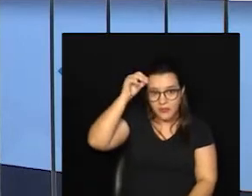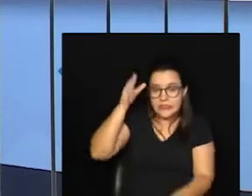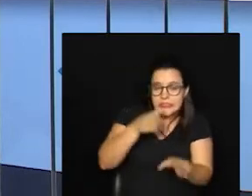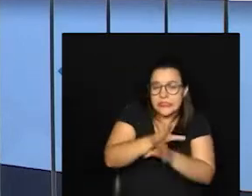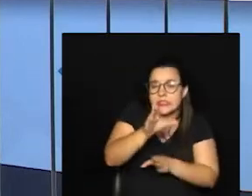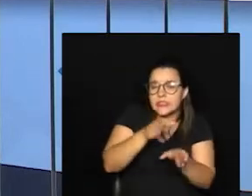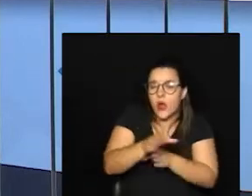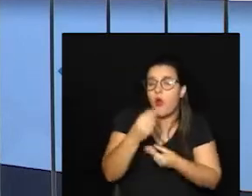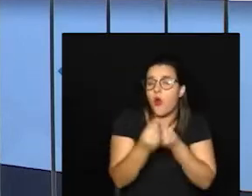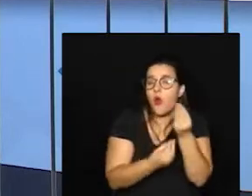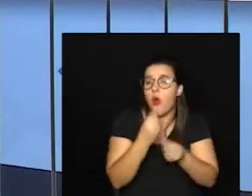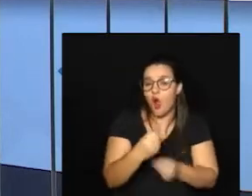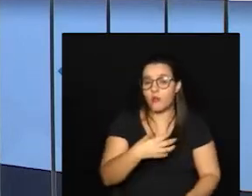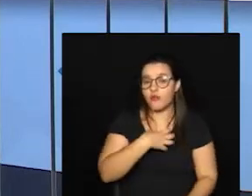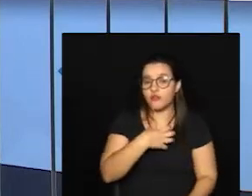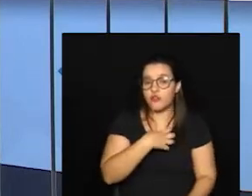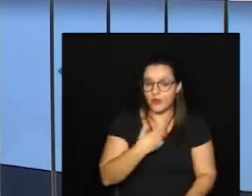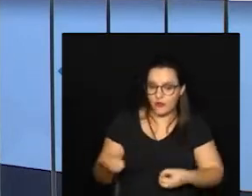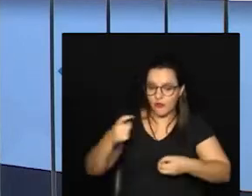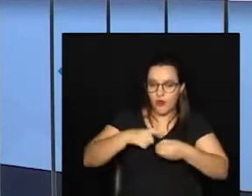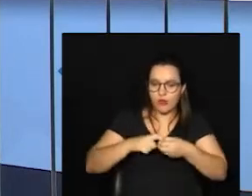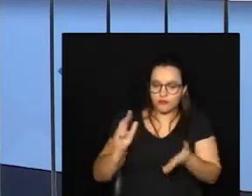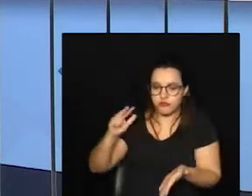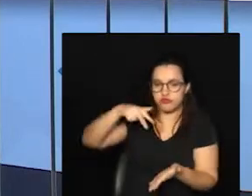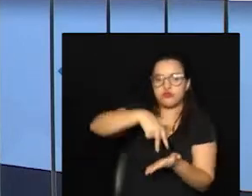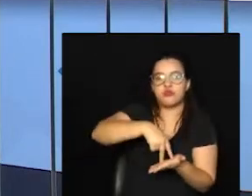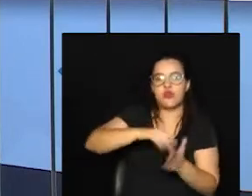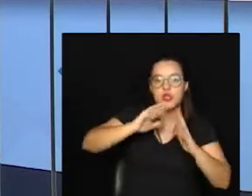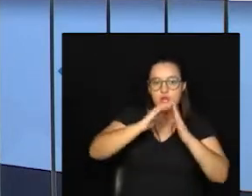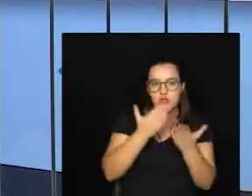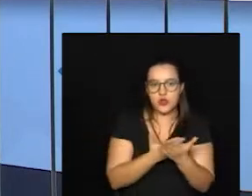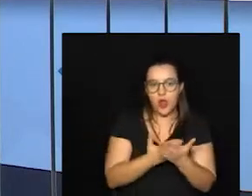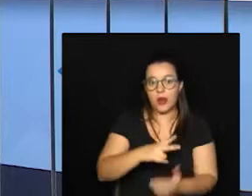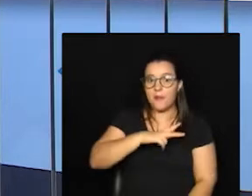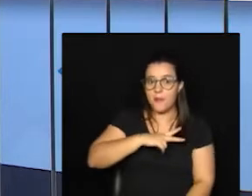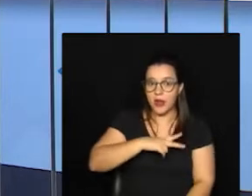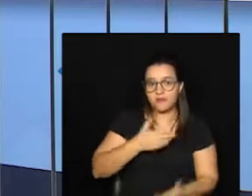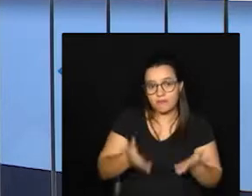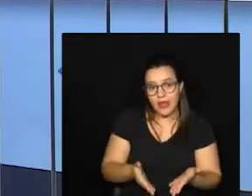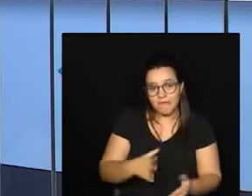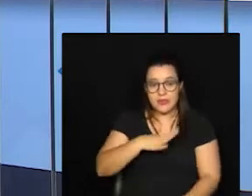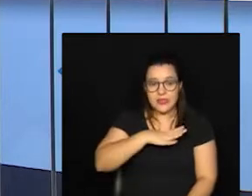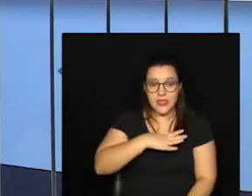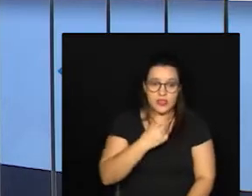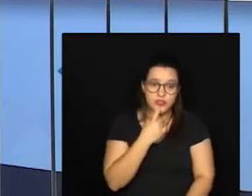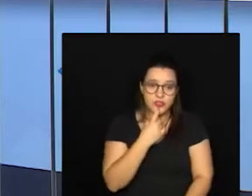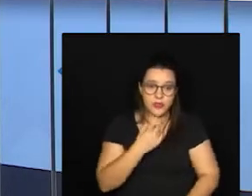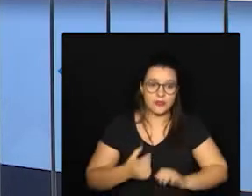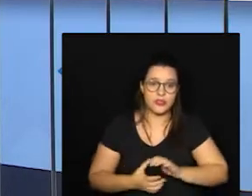deve ser a volta às aulas na rede particular de ensino aqui em Campinas.